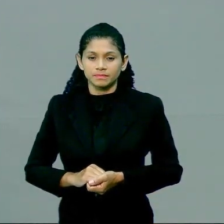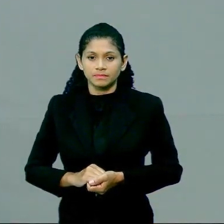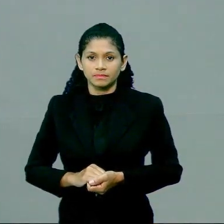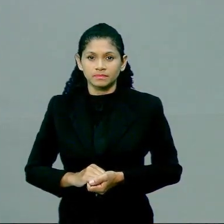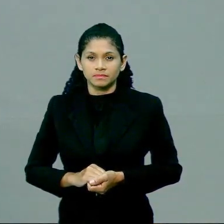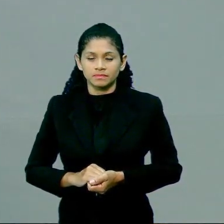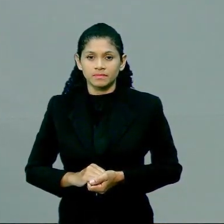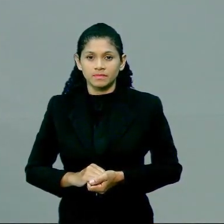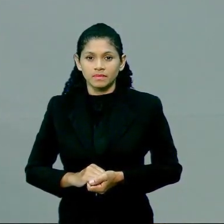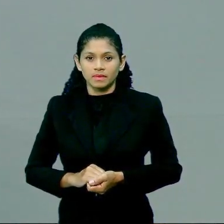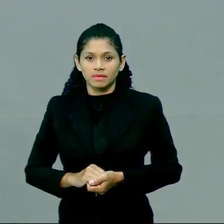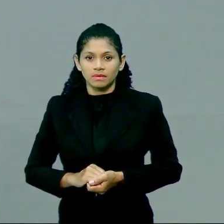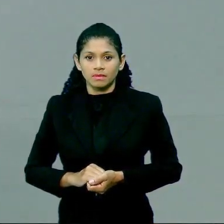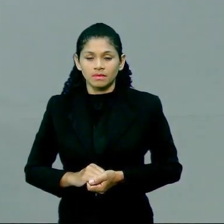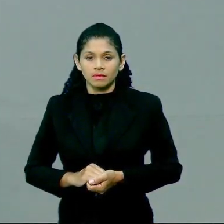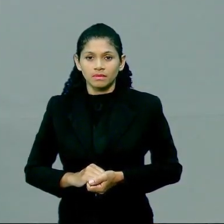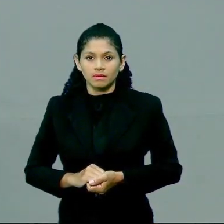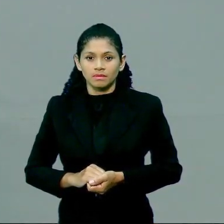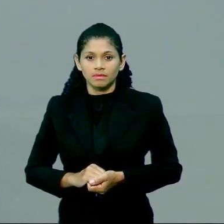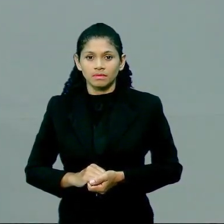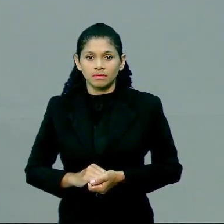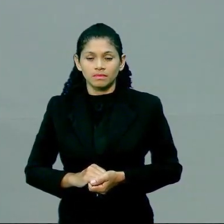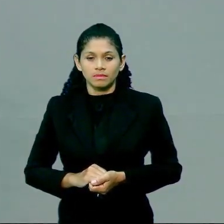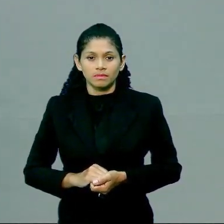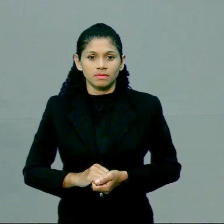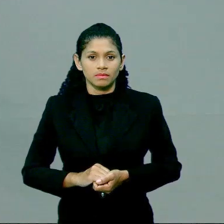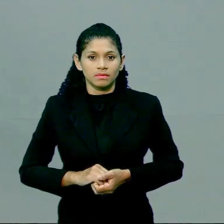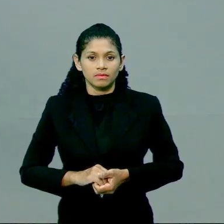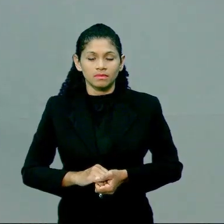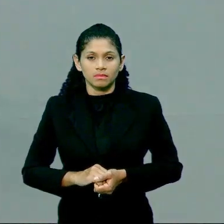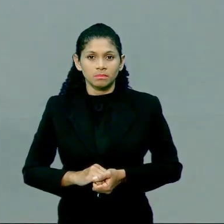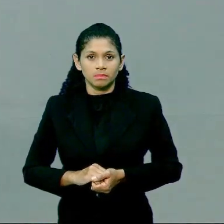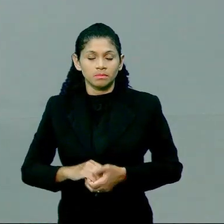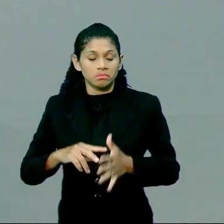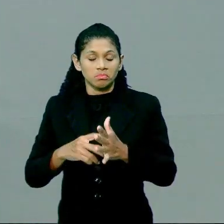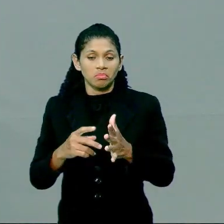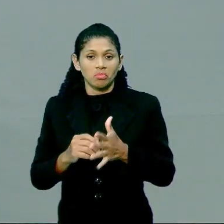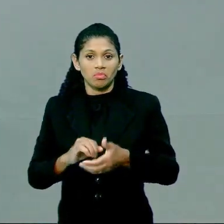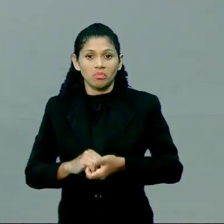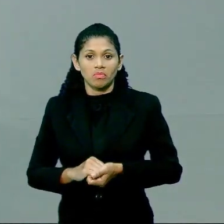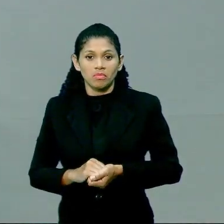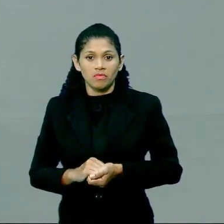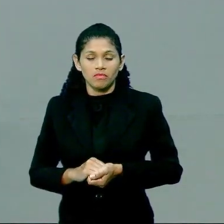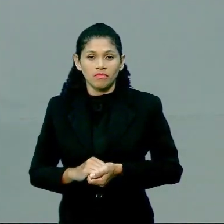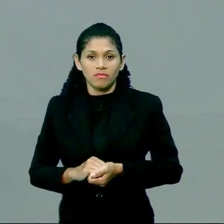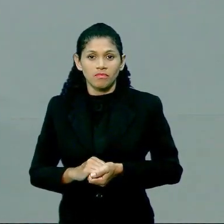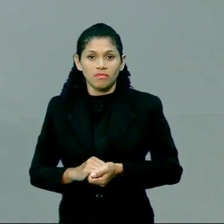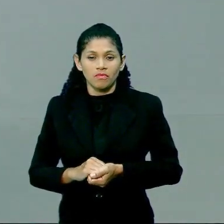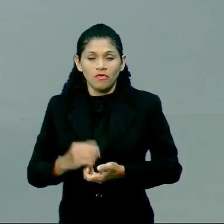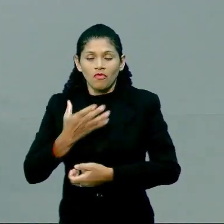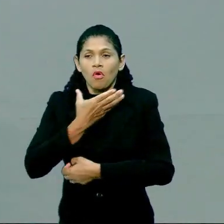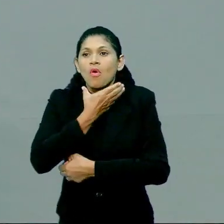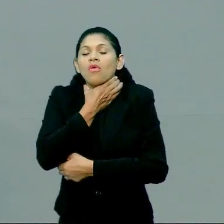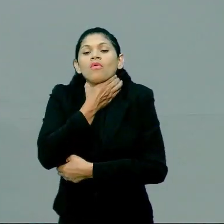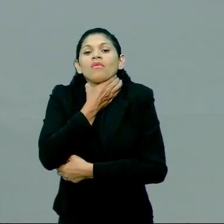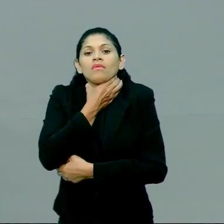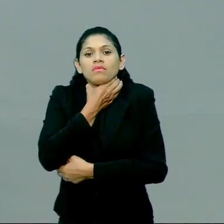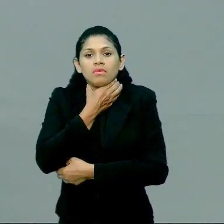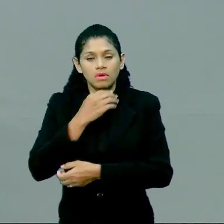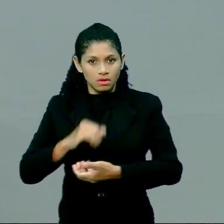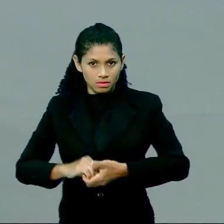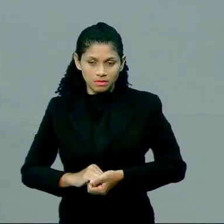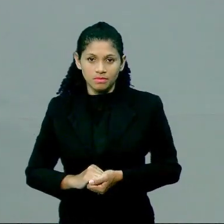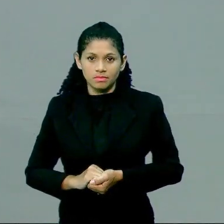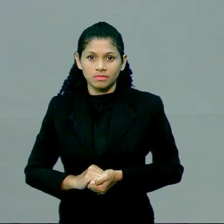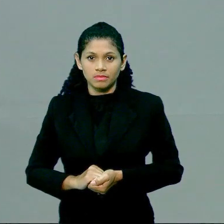se você dissesse aqui no Brasil ah vou me enforcar com a parede cebola ou seja você não tá nem aí é diferente né Não importa isso